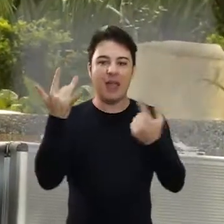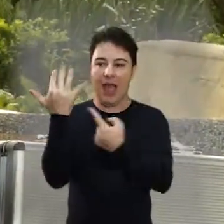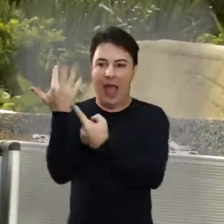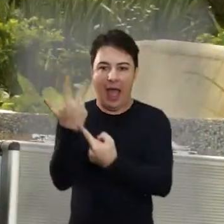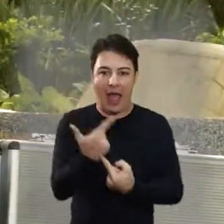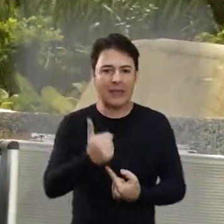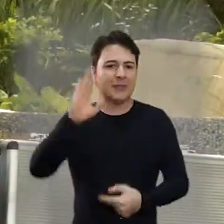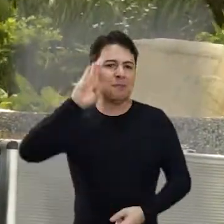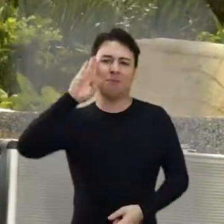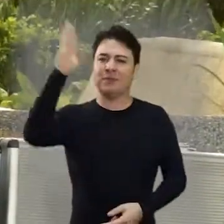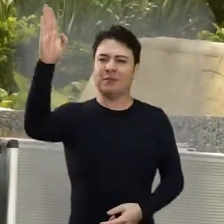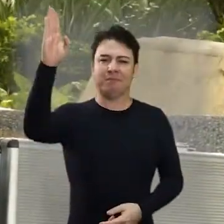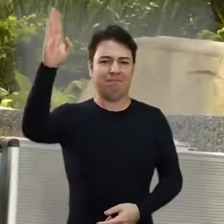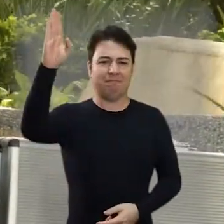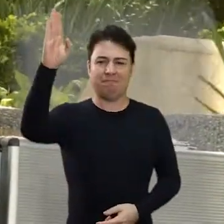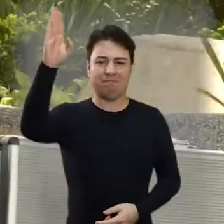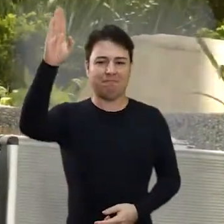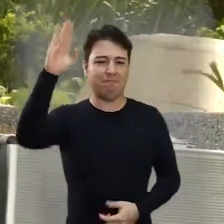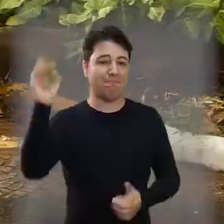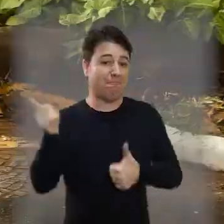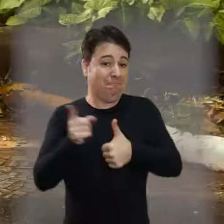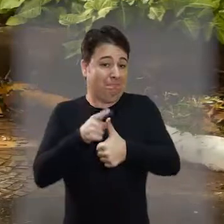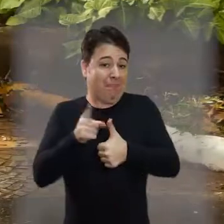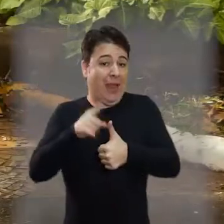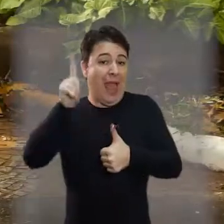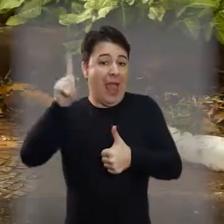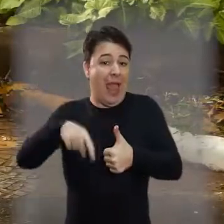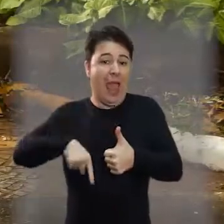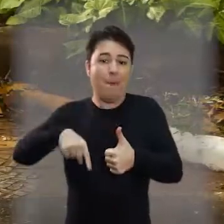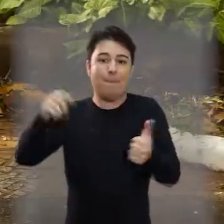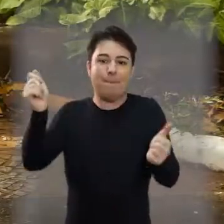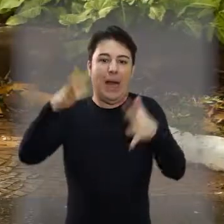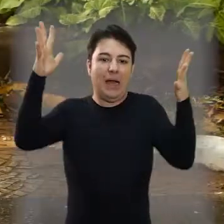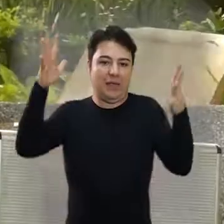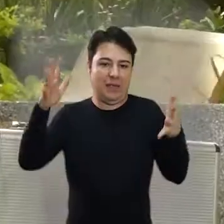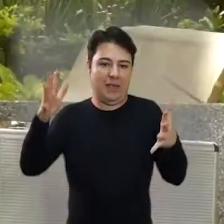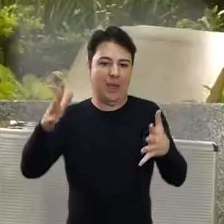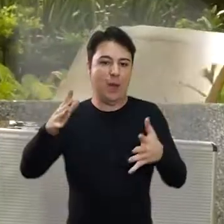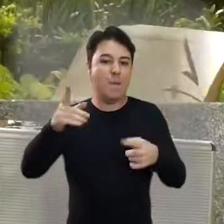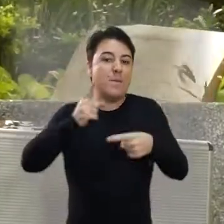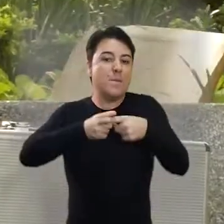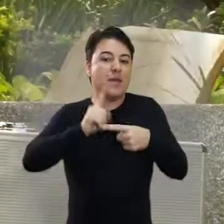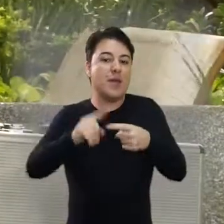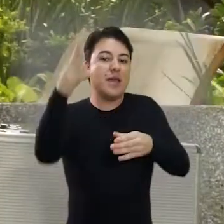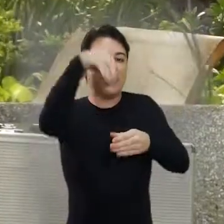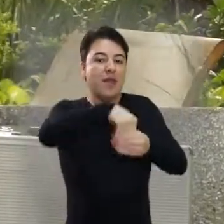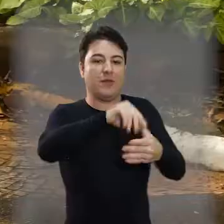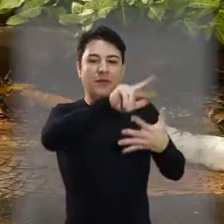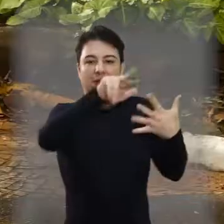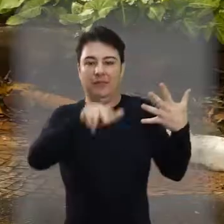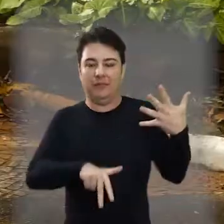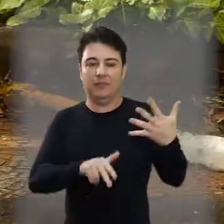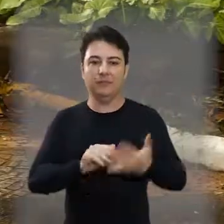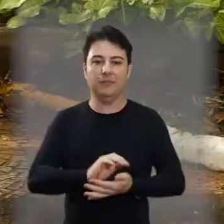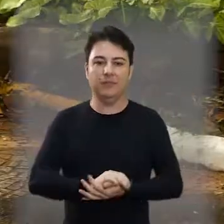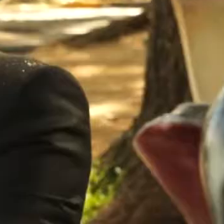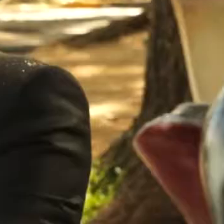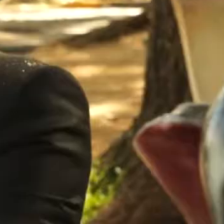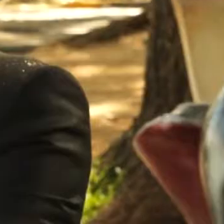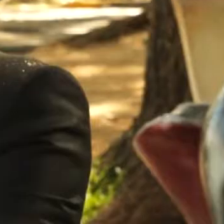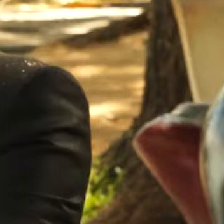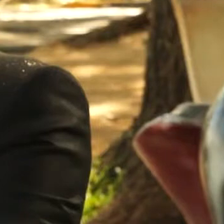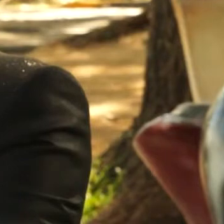forte com o teatro. A gente costuma dizer, na verdade, que a mágica é a rainha das artes justamente por englobar tudo